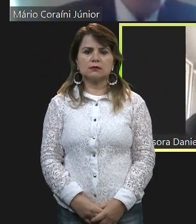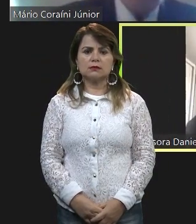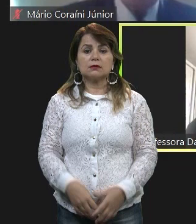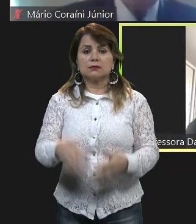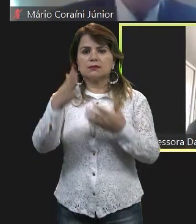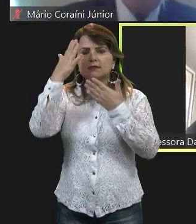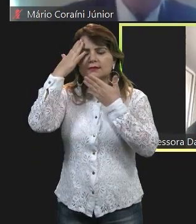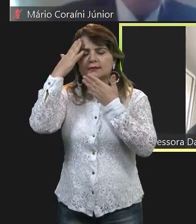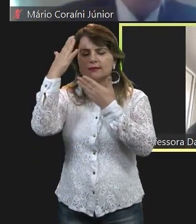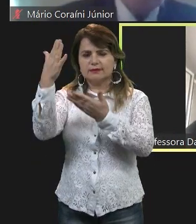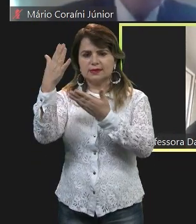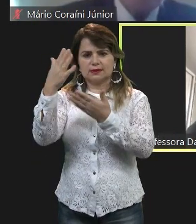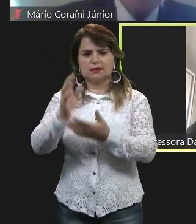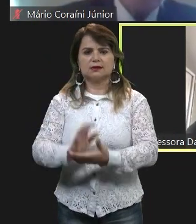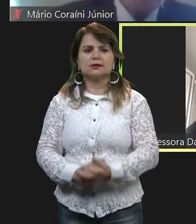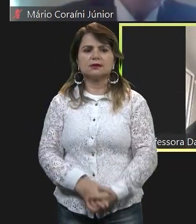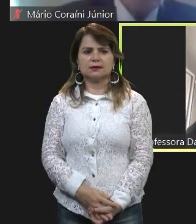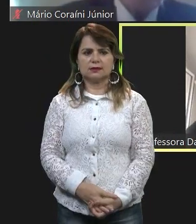Obrigada, presidente.